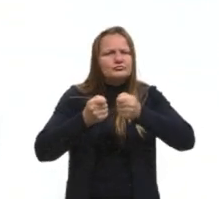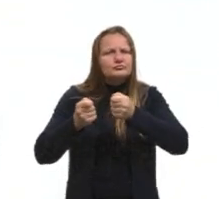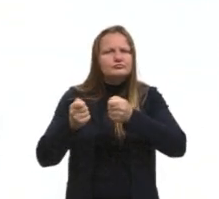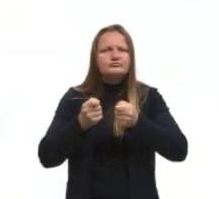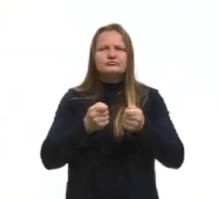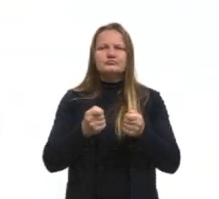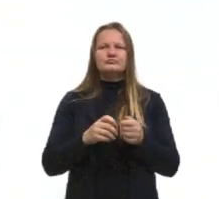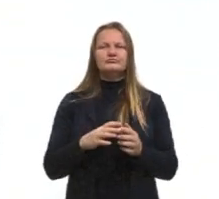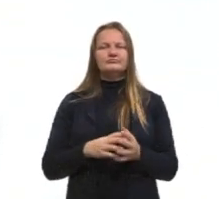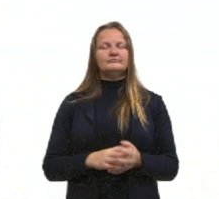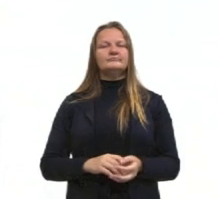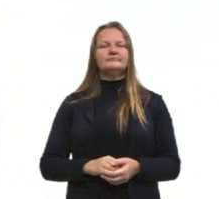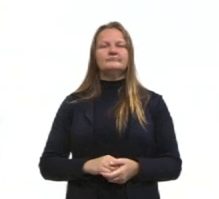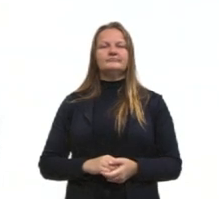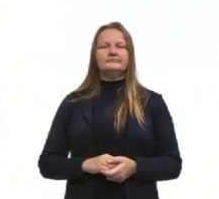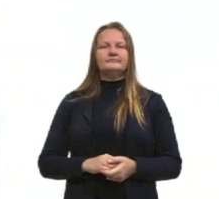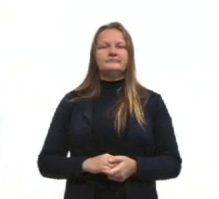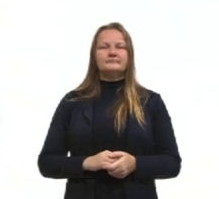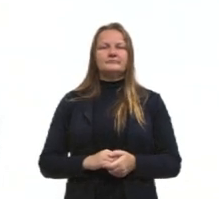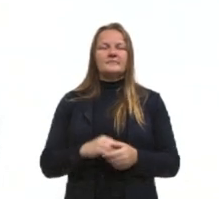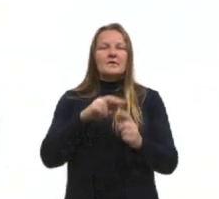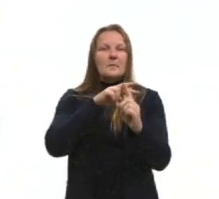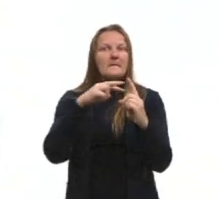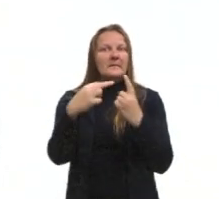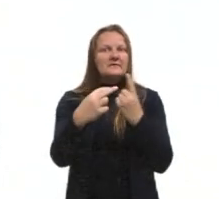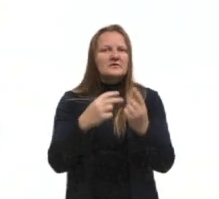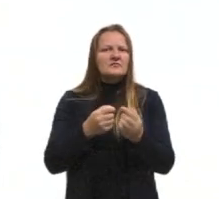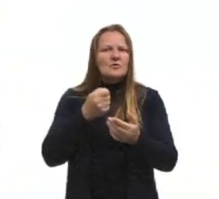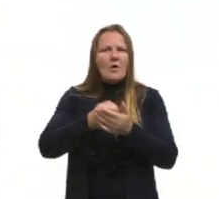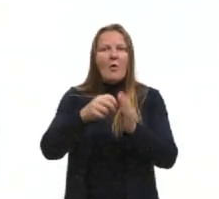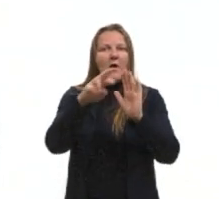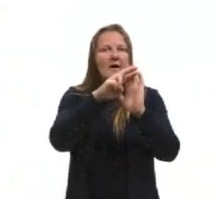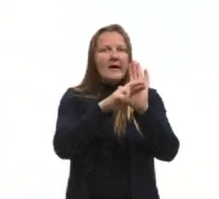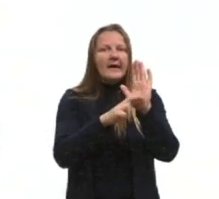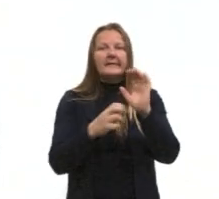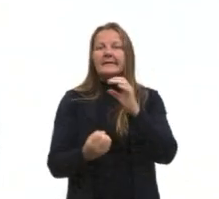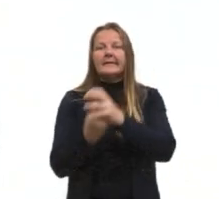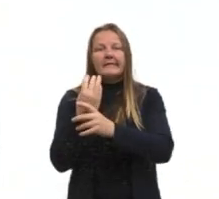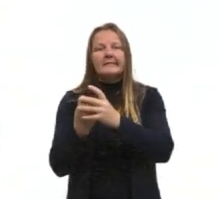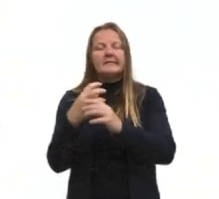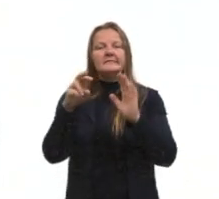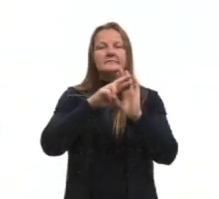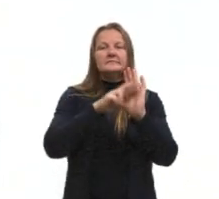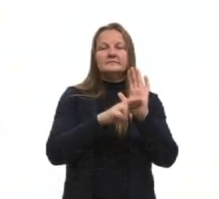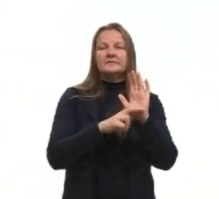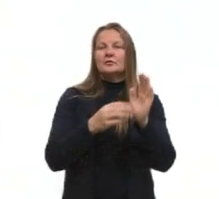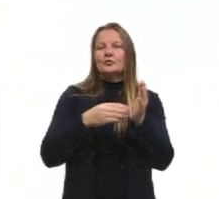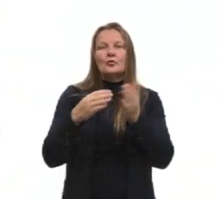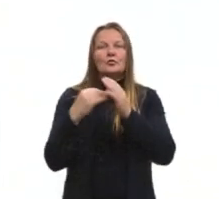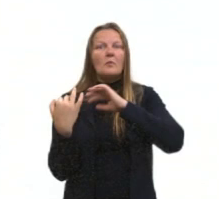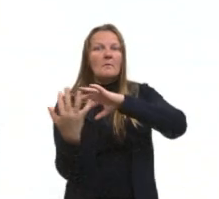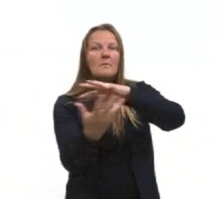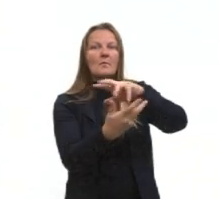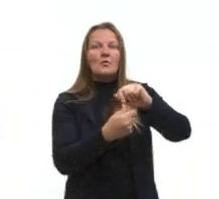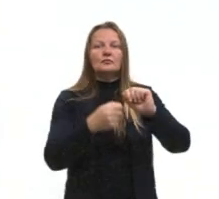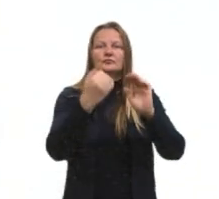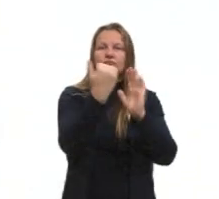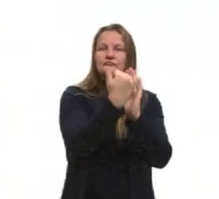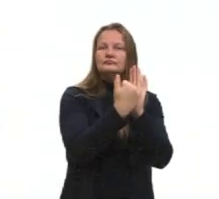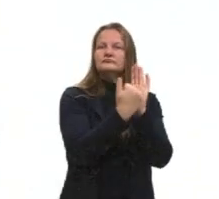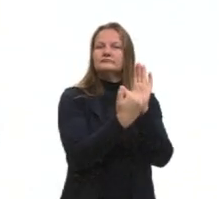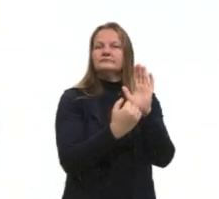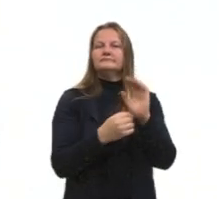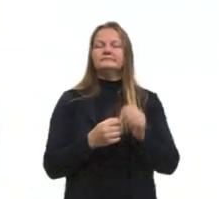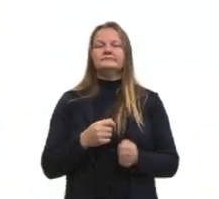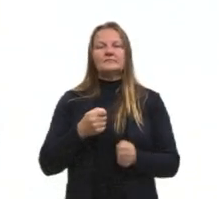essa essa prospecção né editavam o valor do petróleo e justamente se a gente observar são empresas